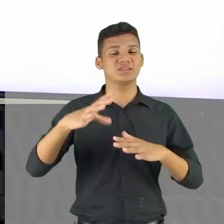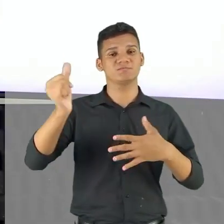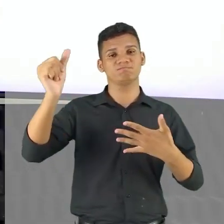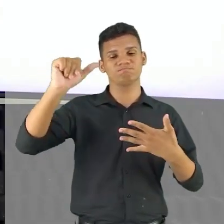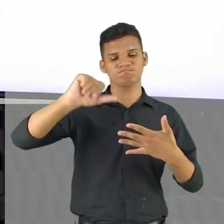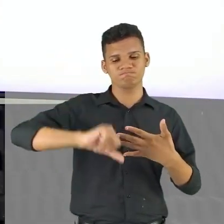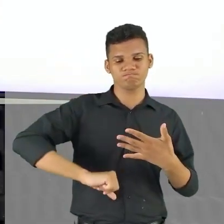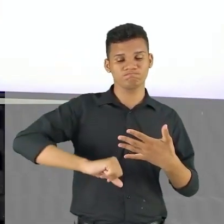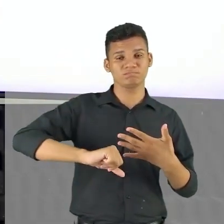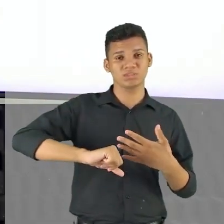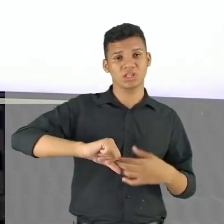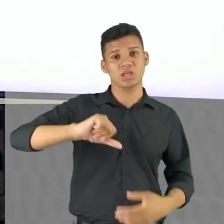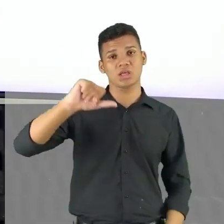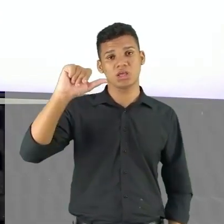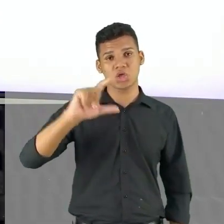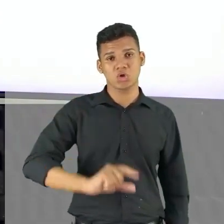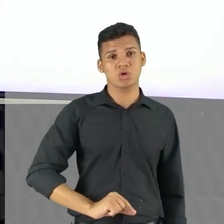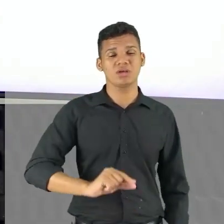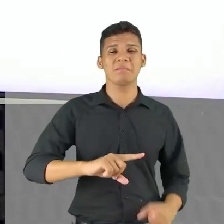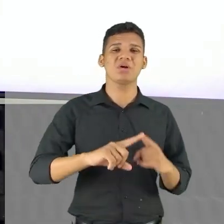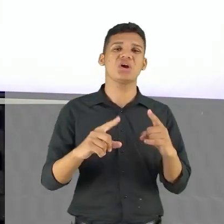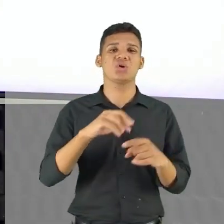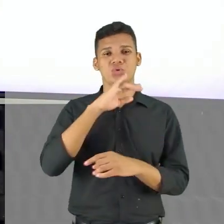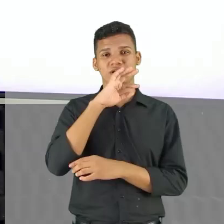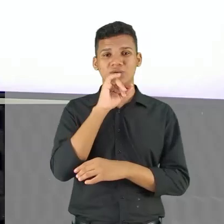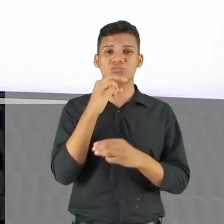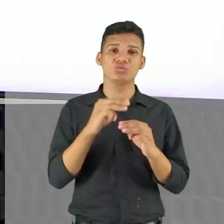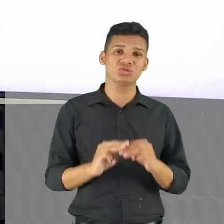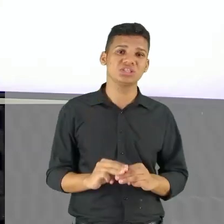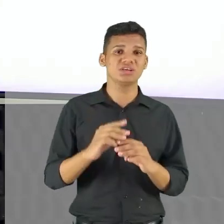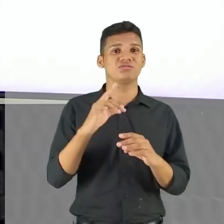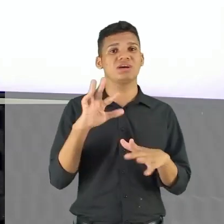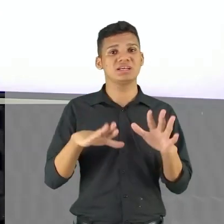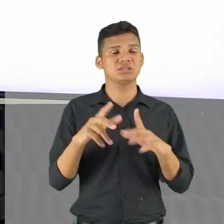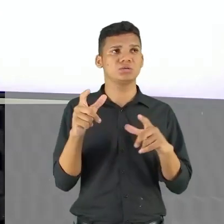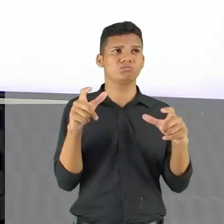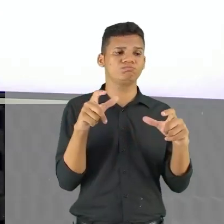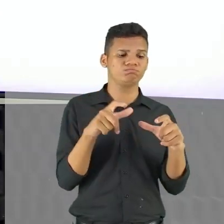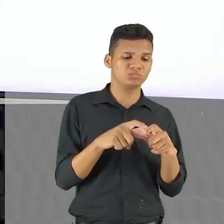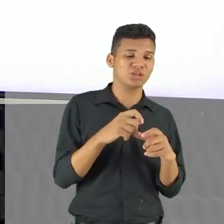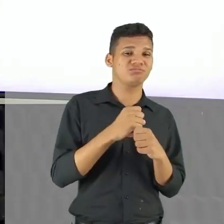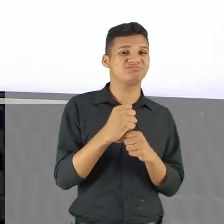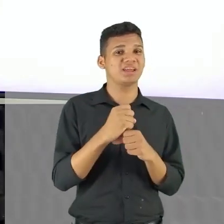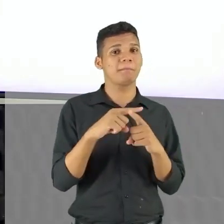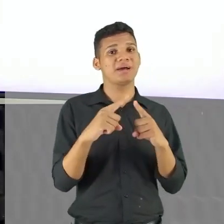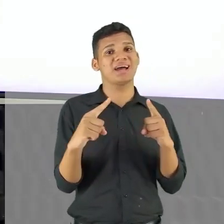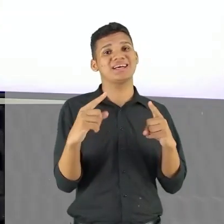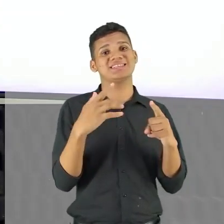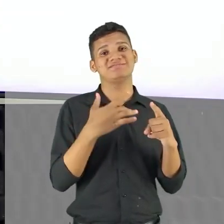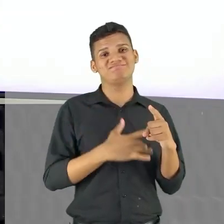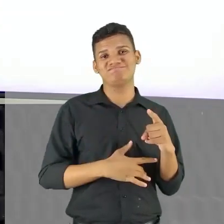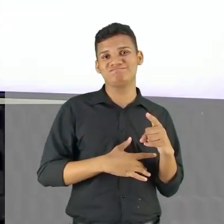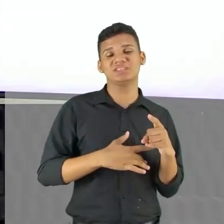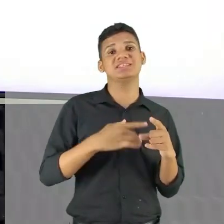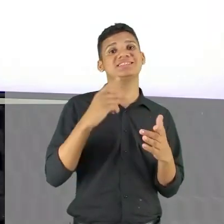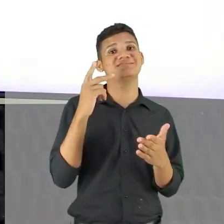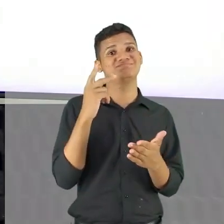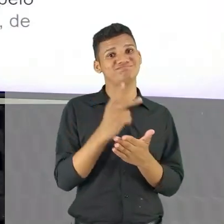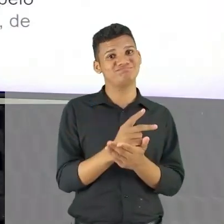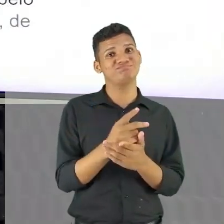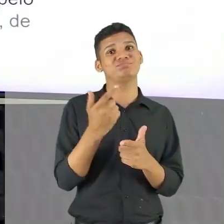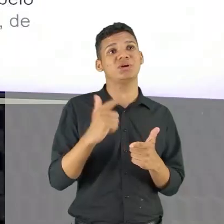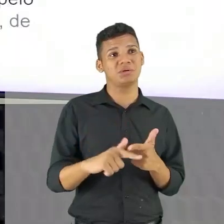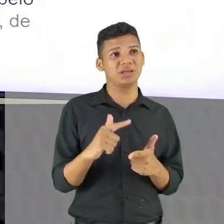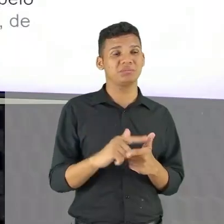tá? Exatamente por conta dessa irregularidade, que tem diminuído nos últimos anos, mas infelizmente ainda é